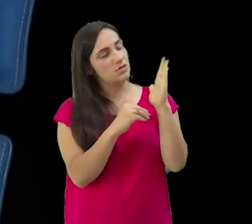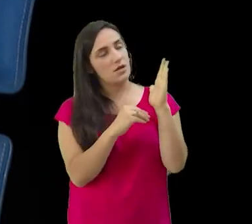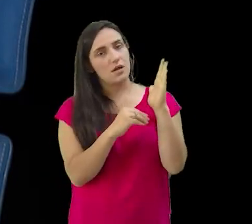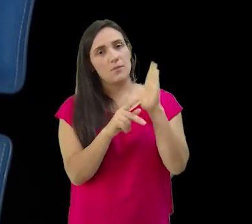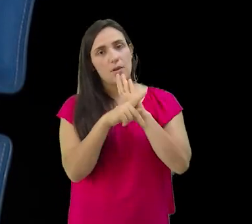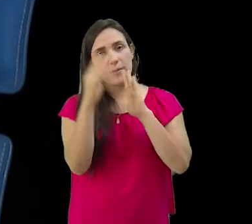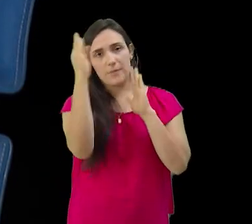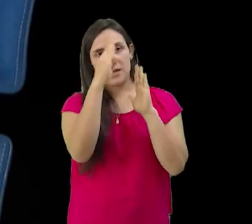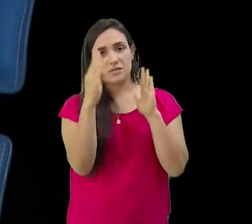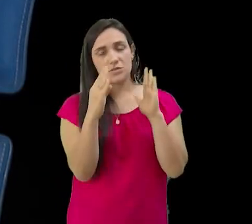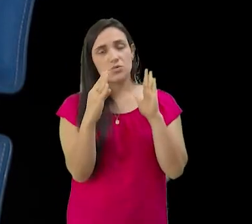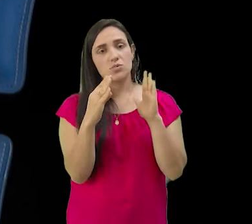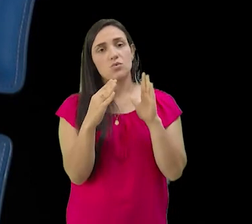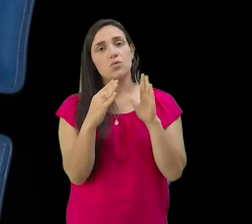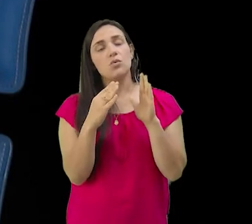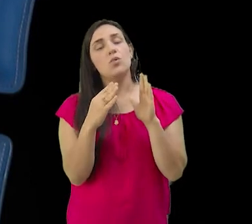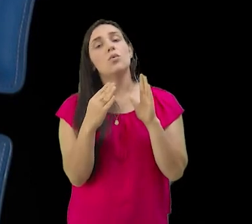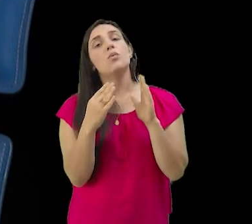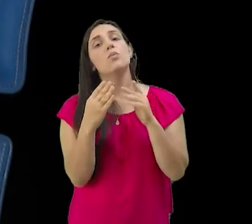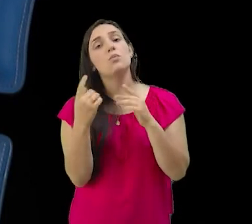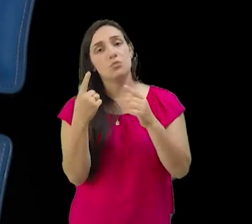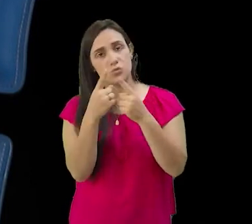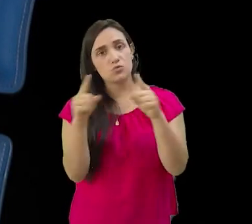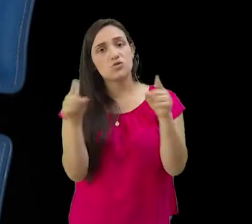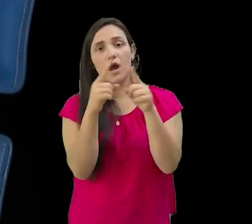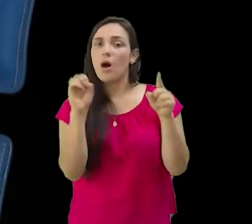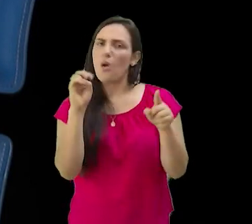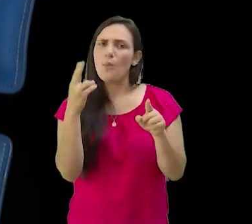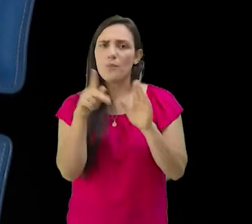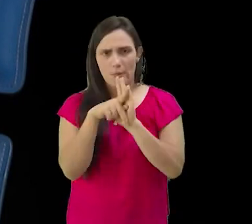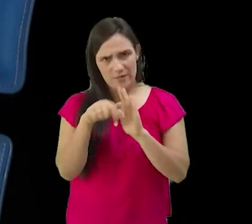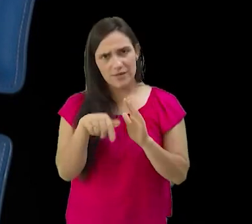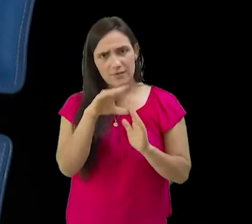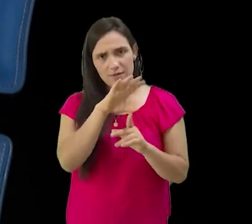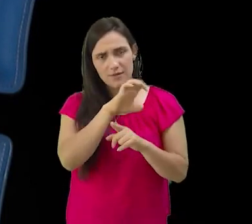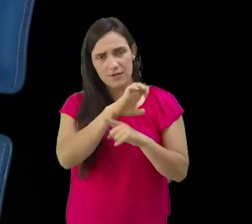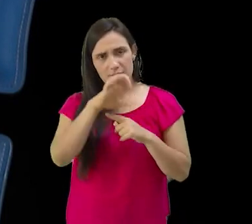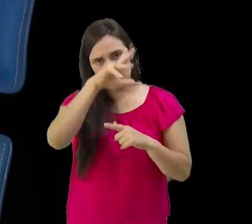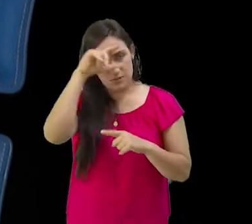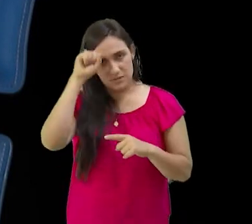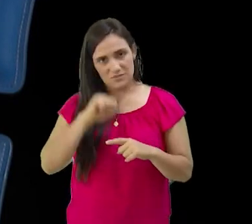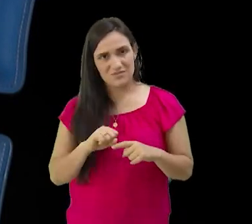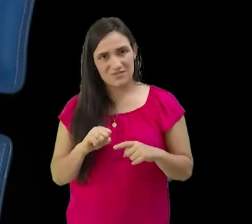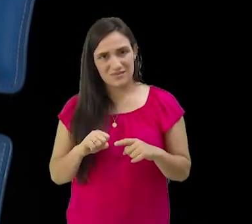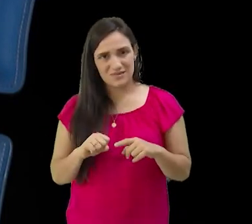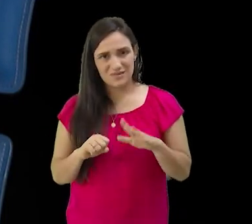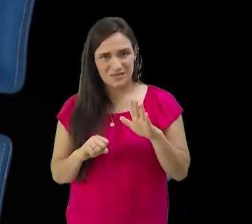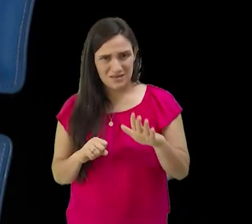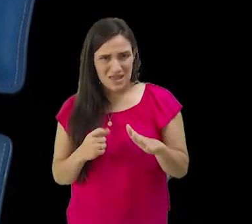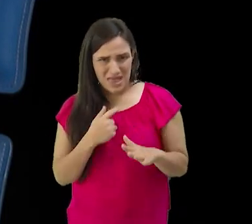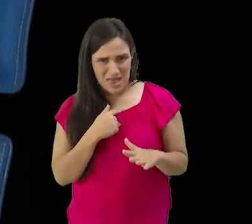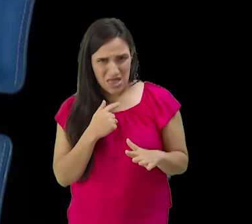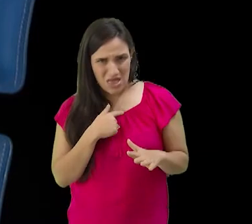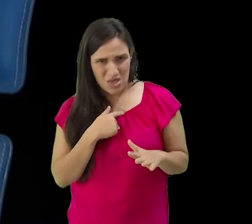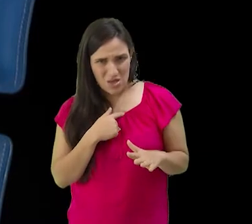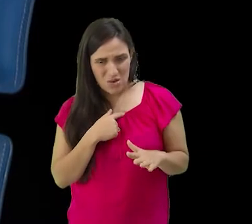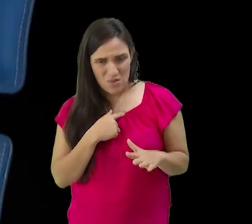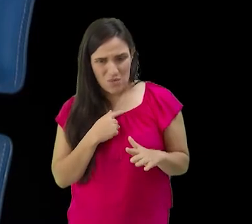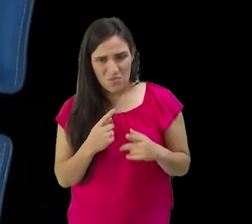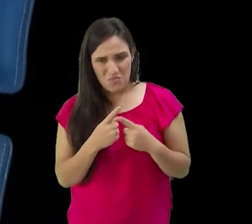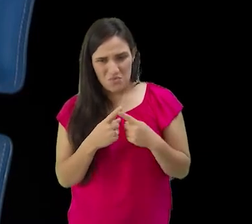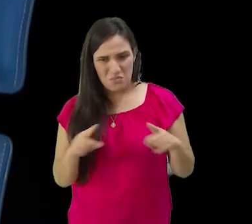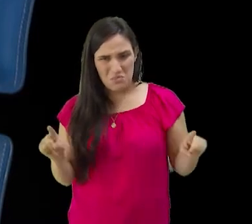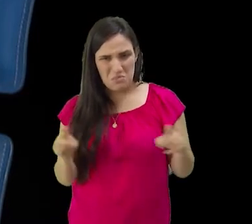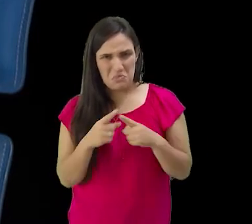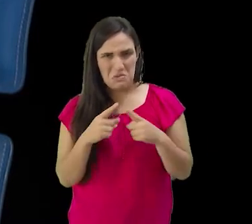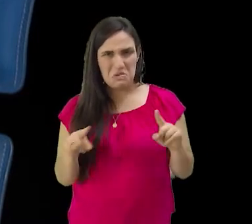repertório de música popular brasileira e música regional, que era 70% do meu repertório, e eu nunca toquei no